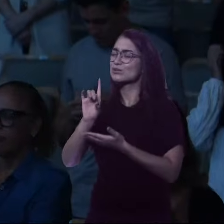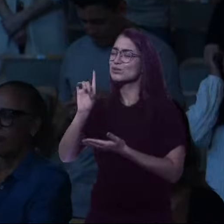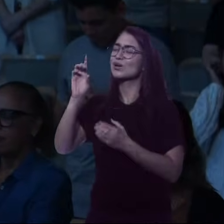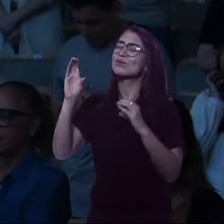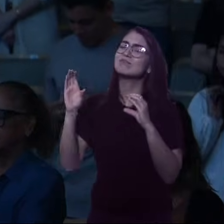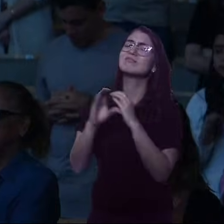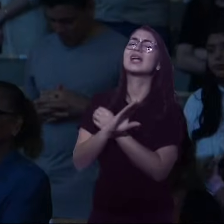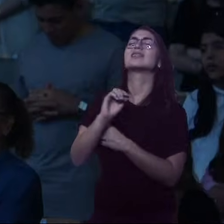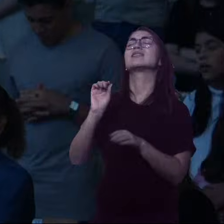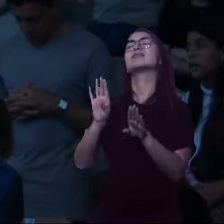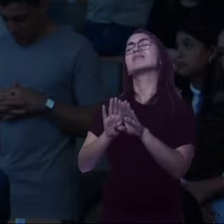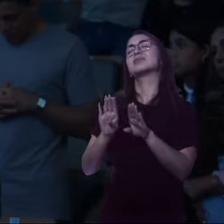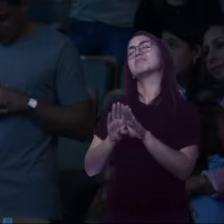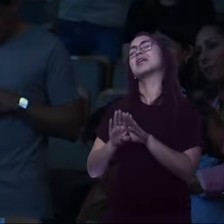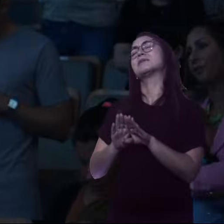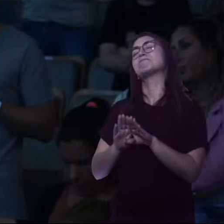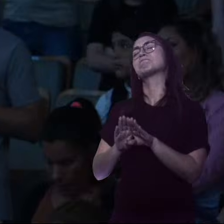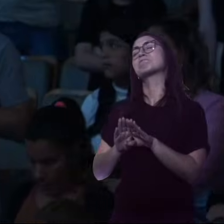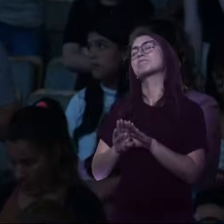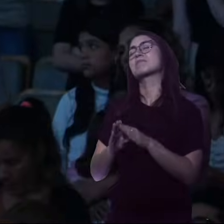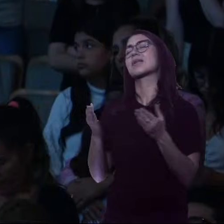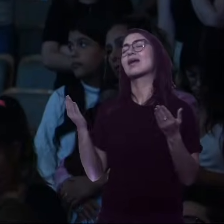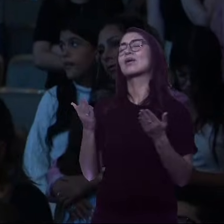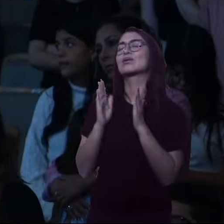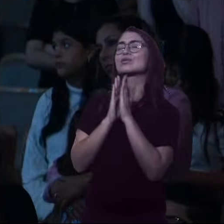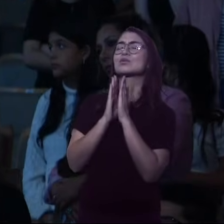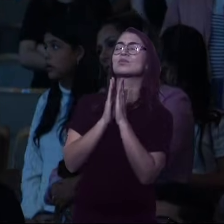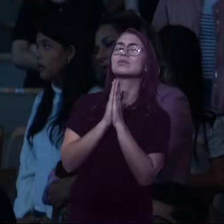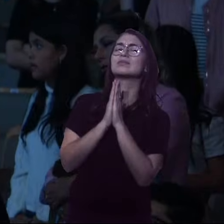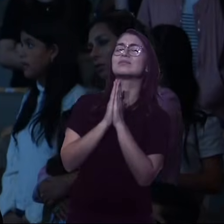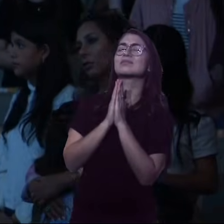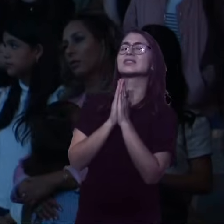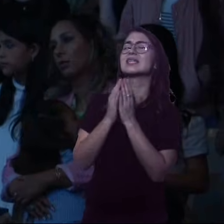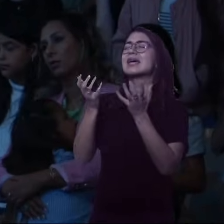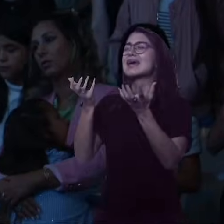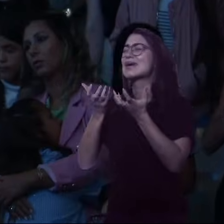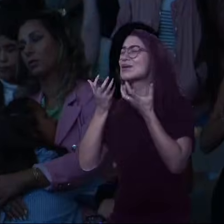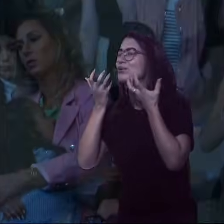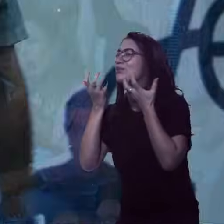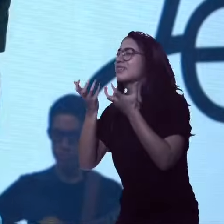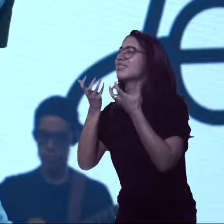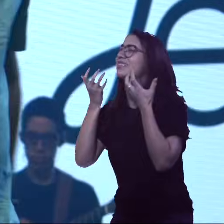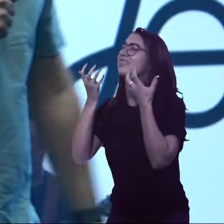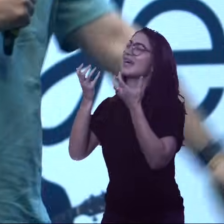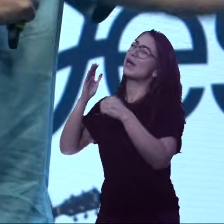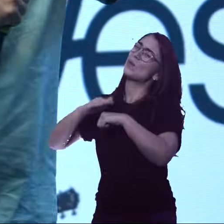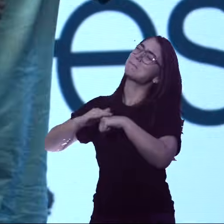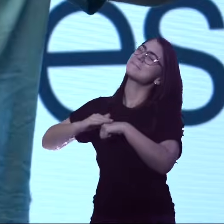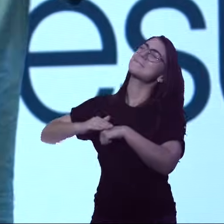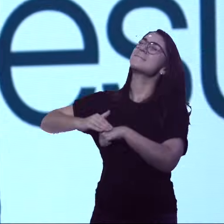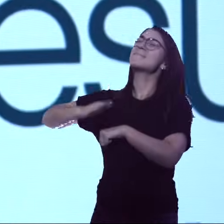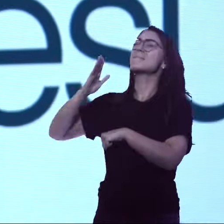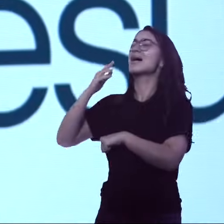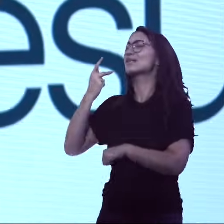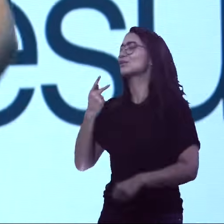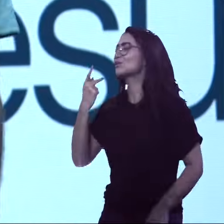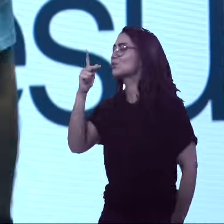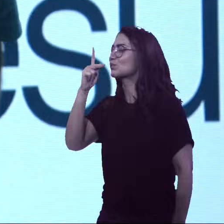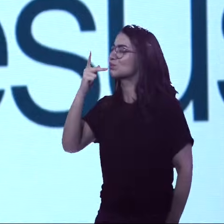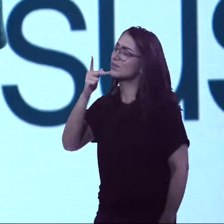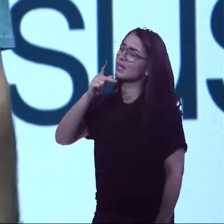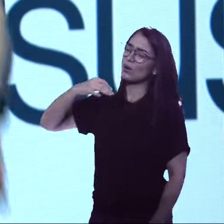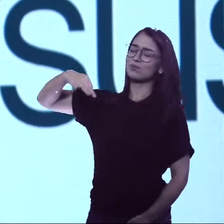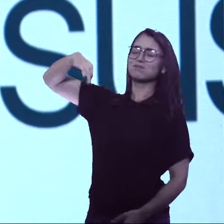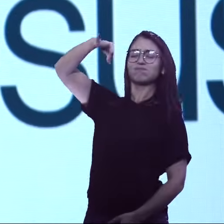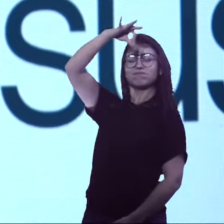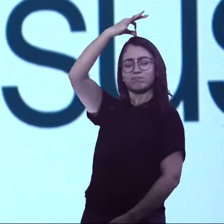E a última oração é: Deus, eu quero ser cheio do seu Espírito. Eu quero ser cheio do seu Espírito.